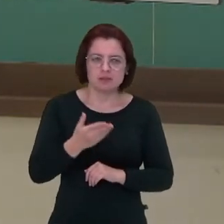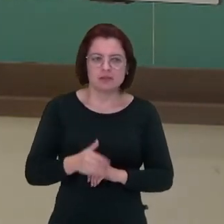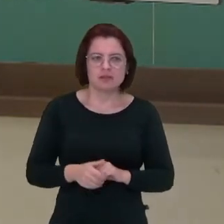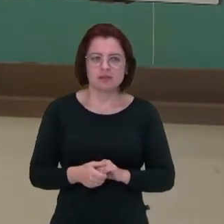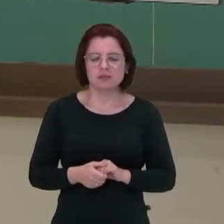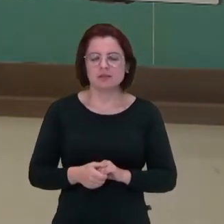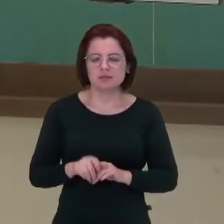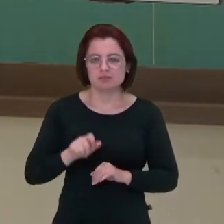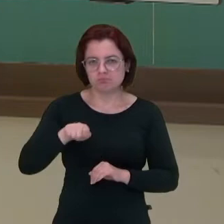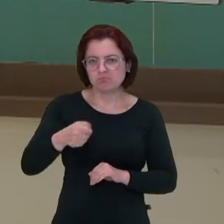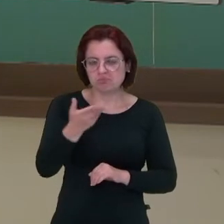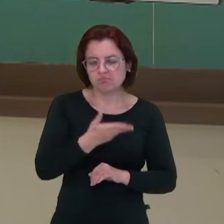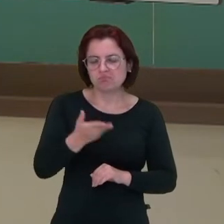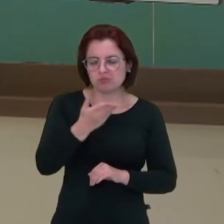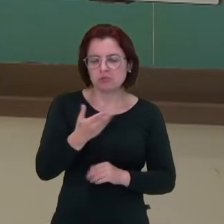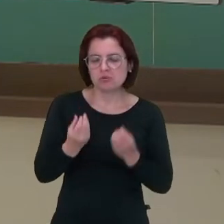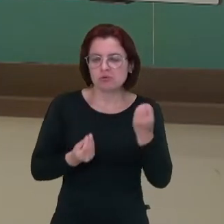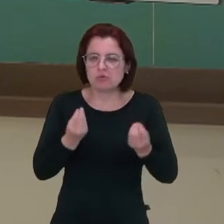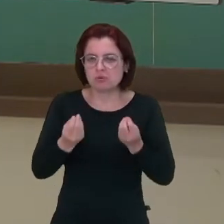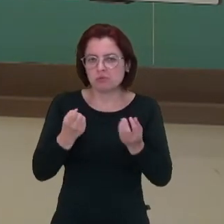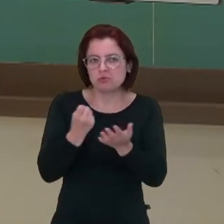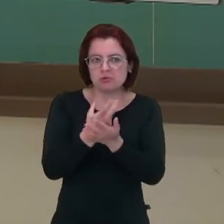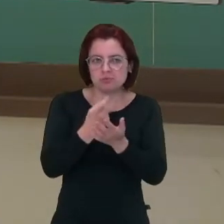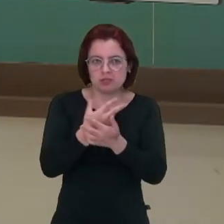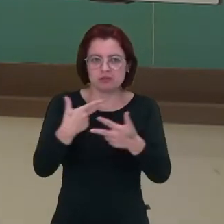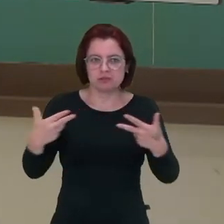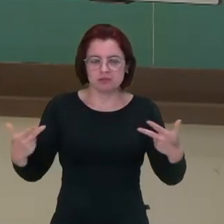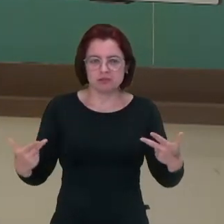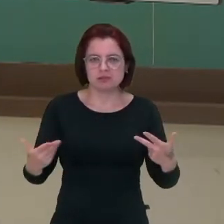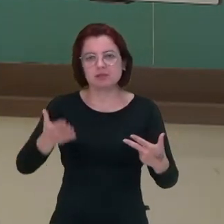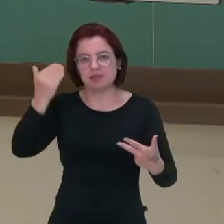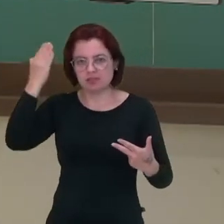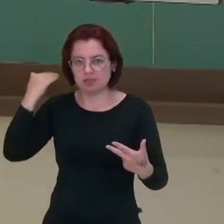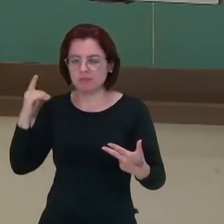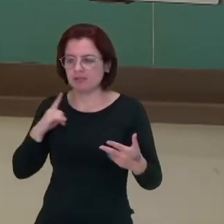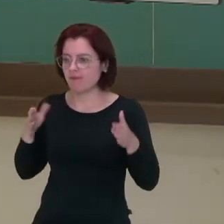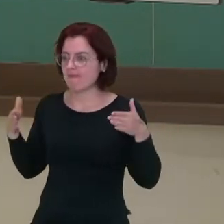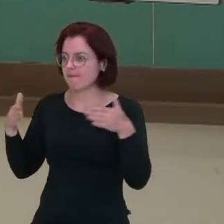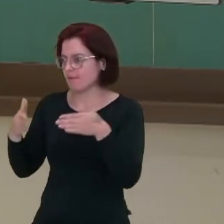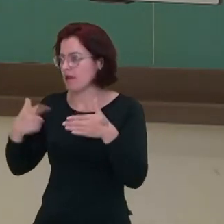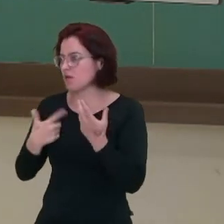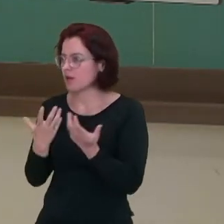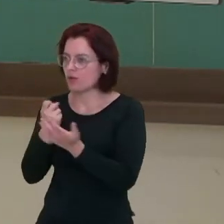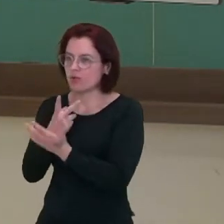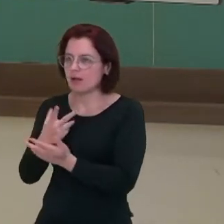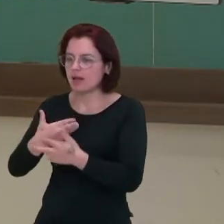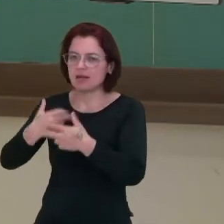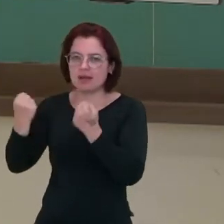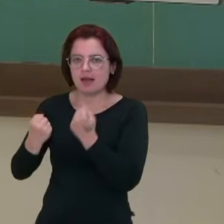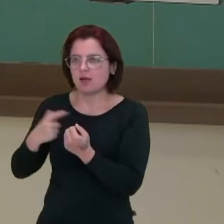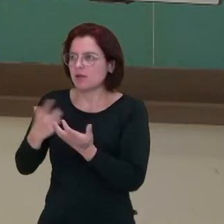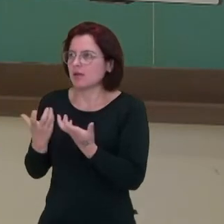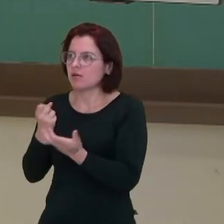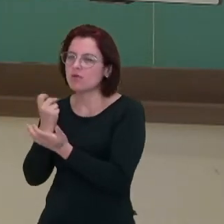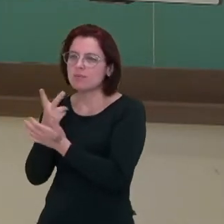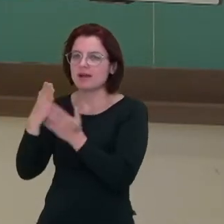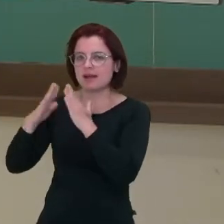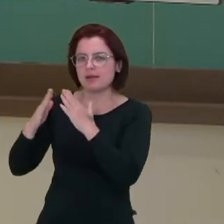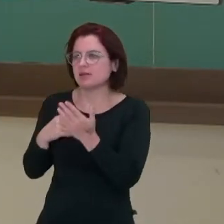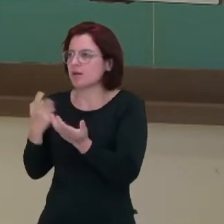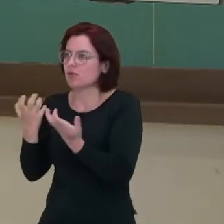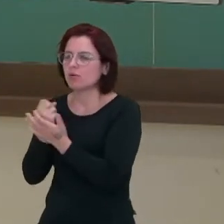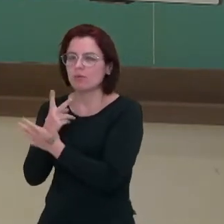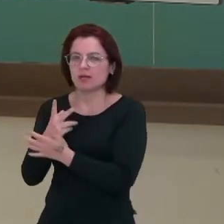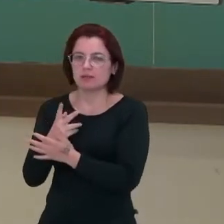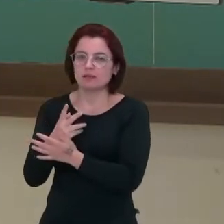sobre exatamente esses bens que a gente antes tinha exatamente pensar. Era o sonho de consumo, não tem nenhum